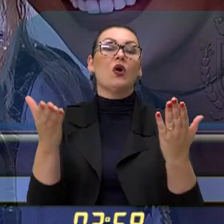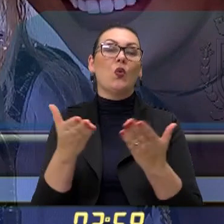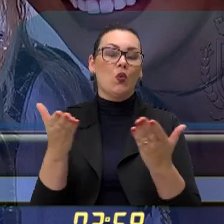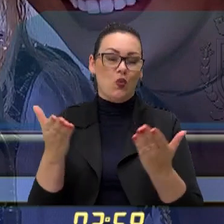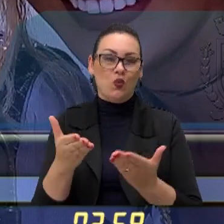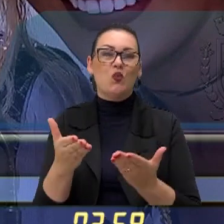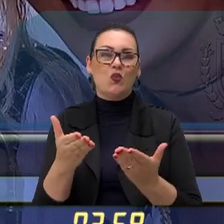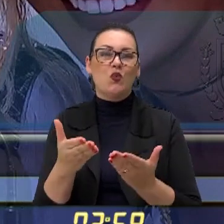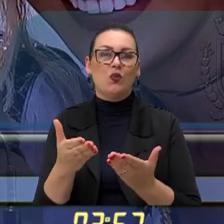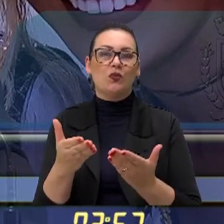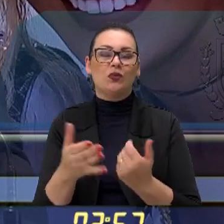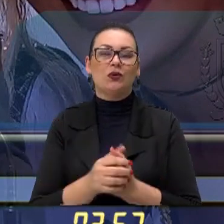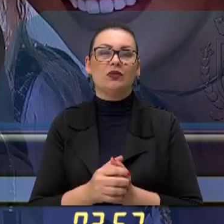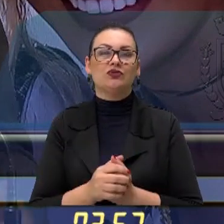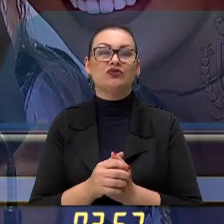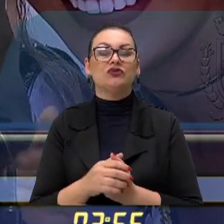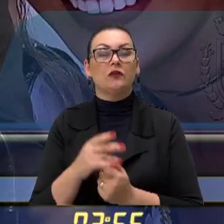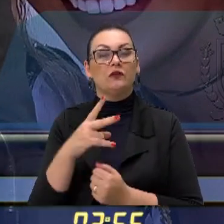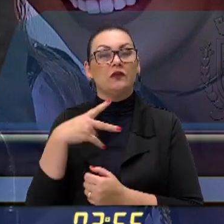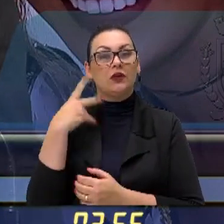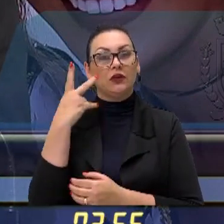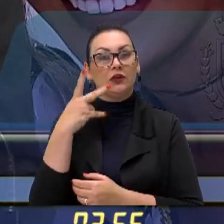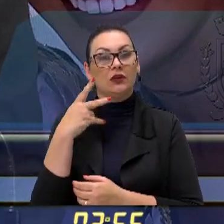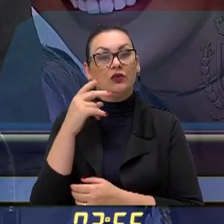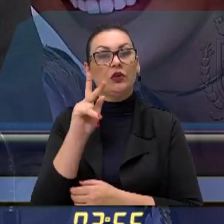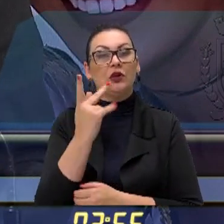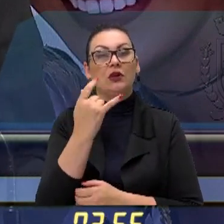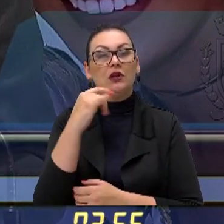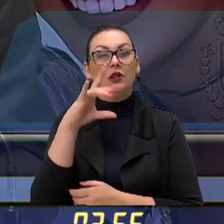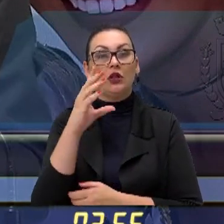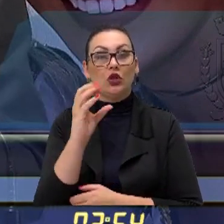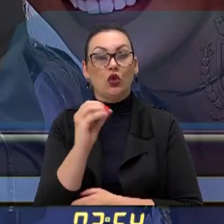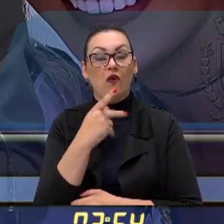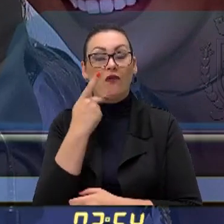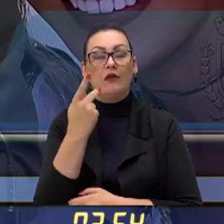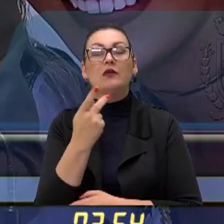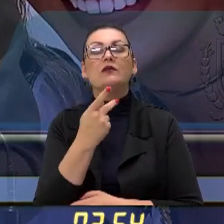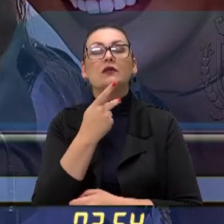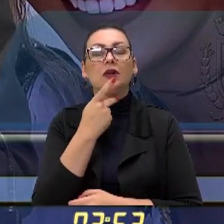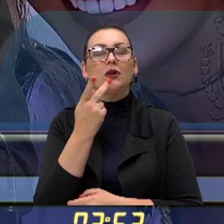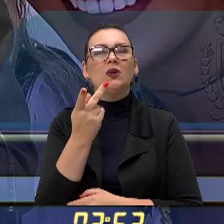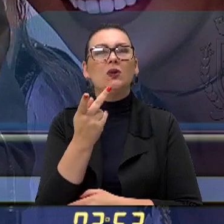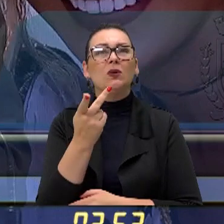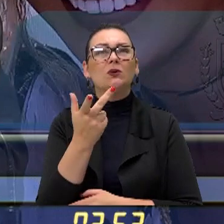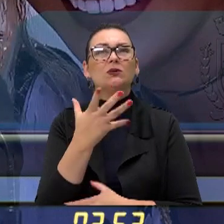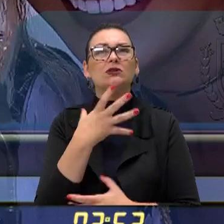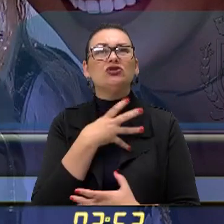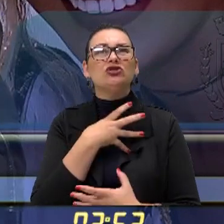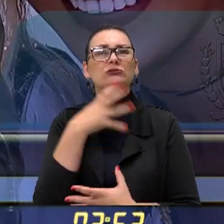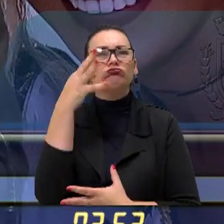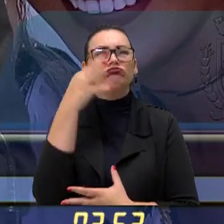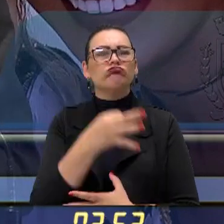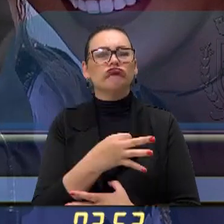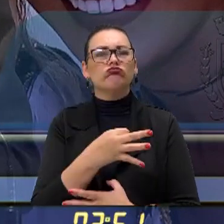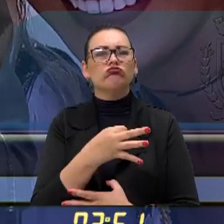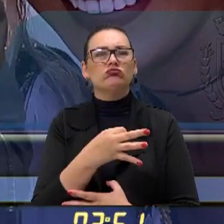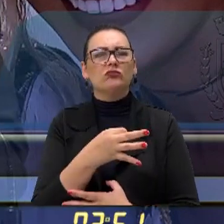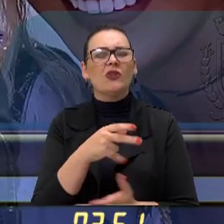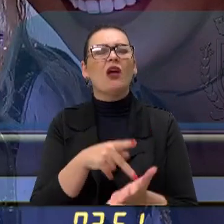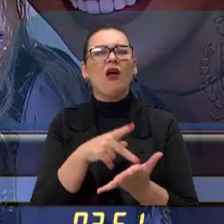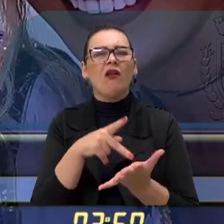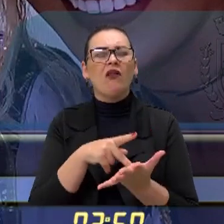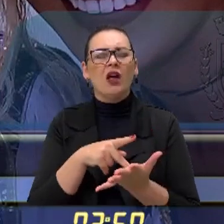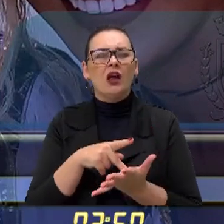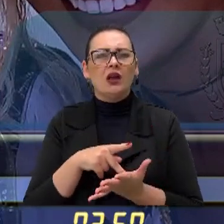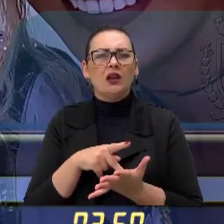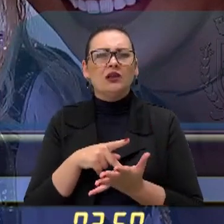presentes, o vereador Ildonei fez uma manifestação muito veemente e